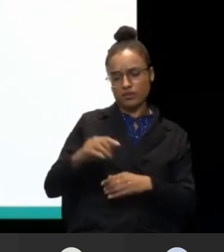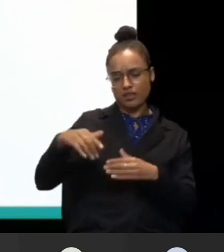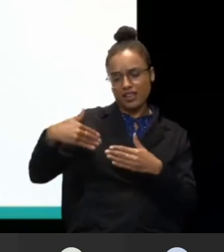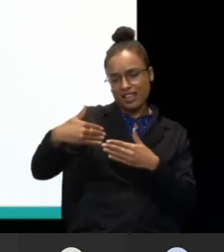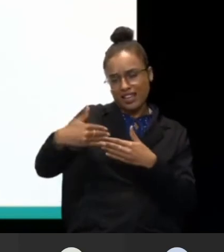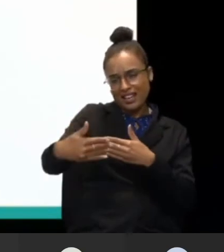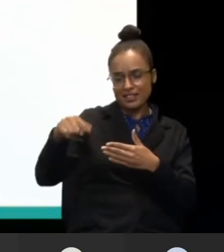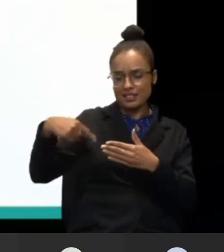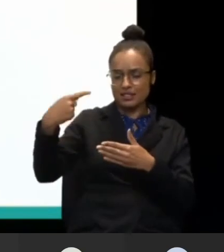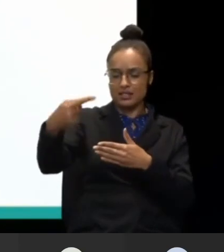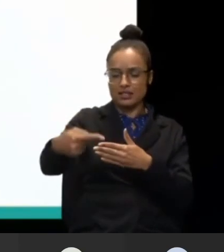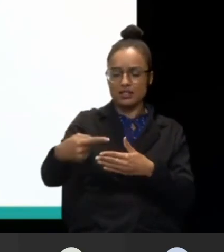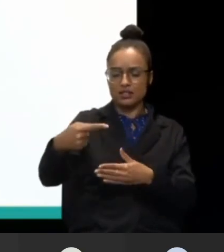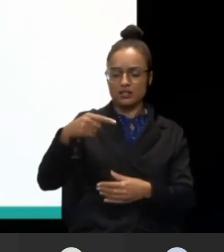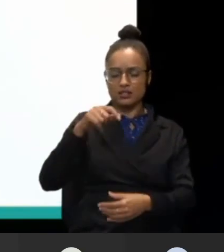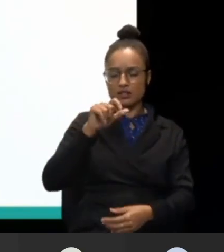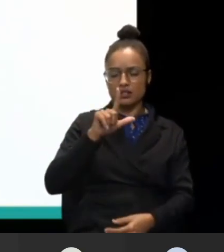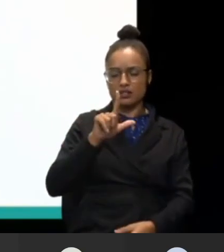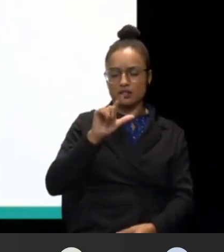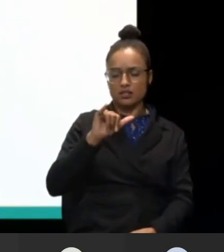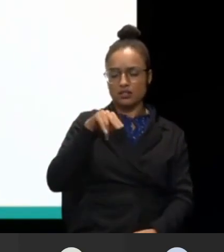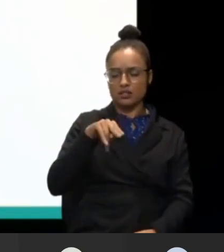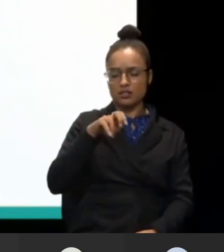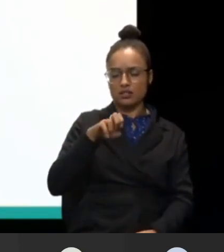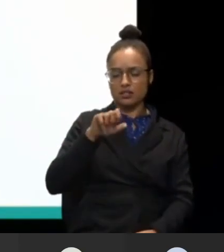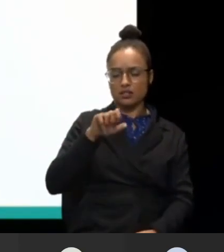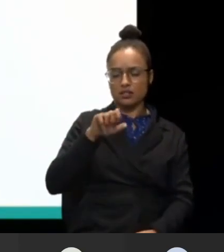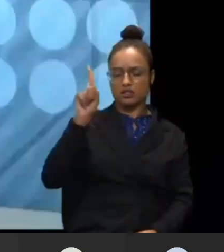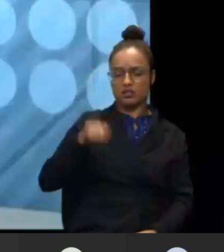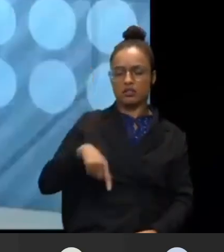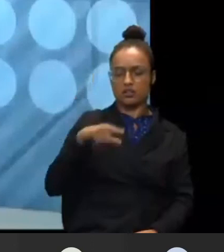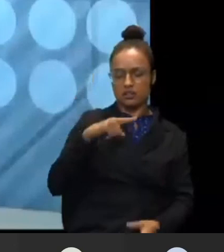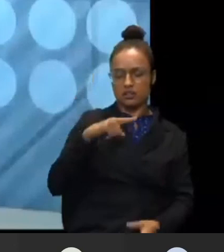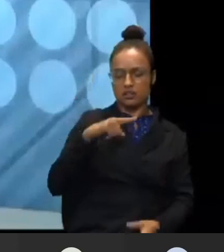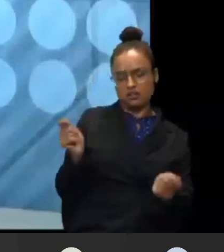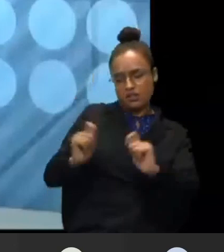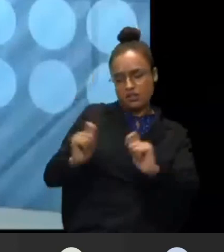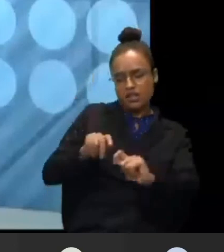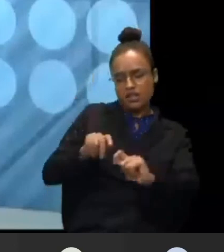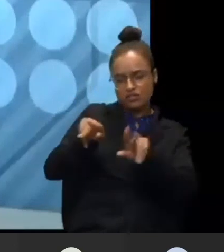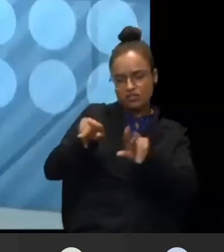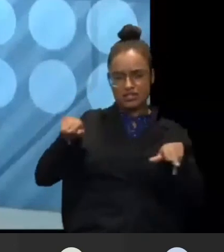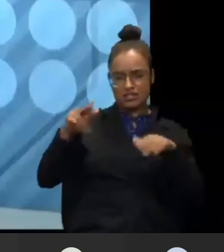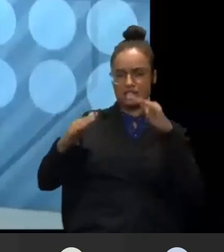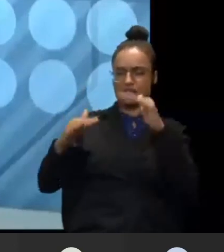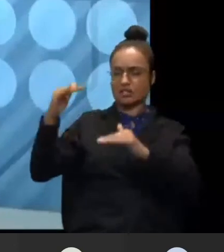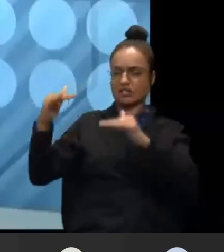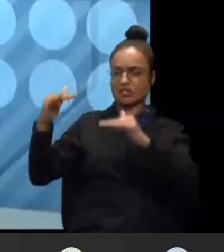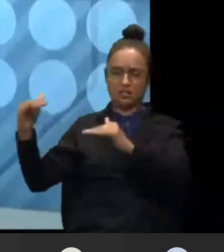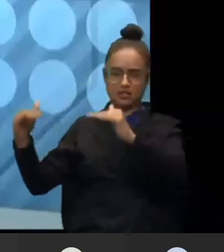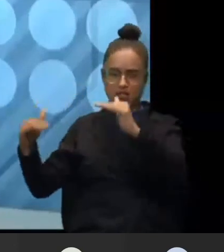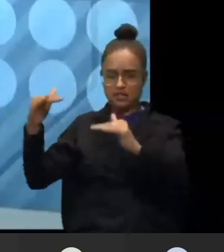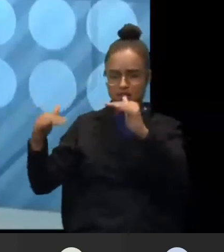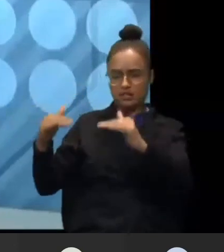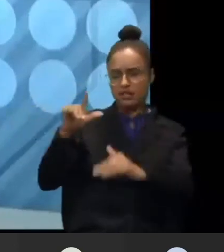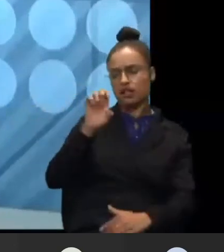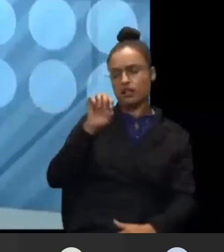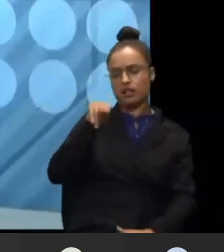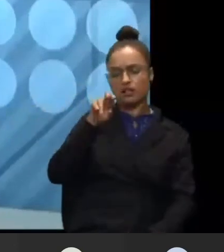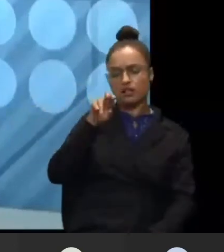Porque esses solventes, eles têm diferenças de densidade. Olha que bacana, esses solventes têm diferença